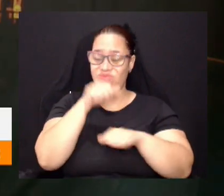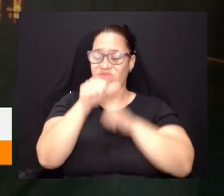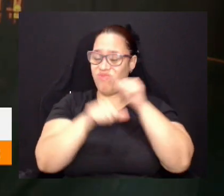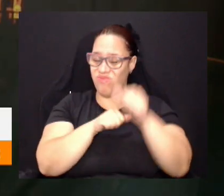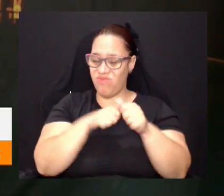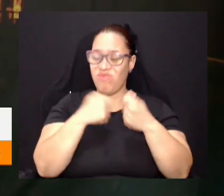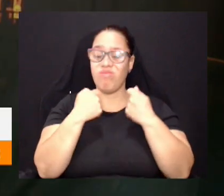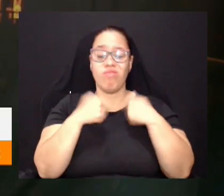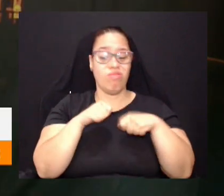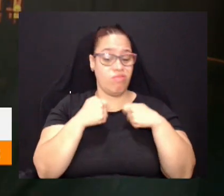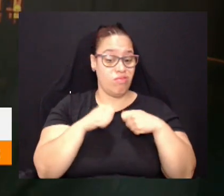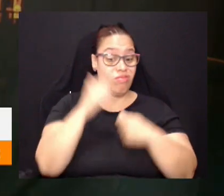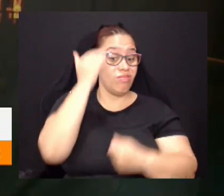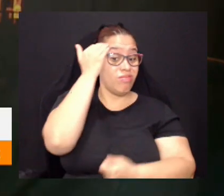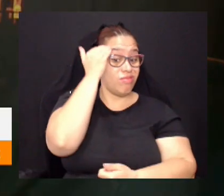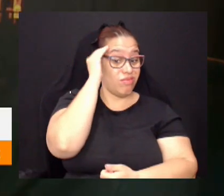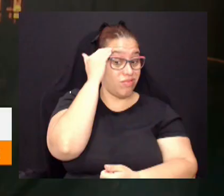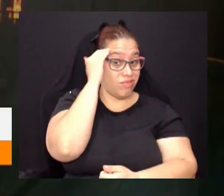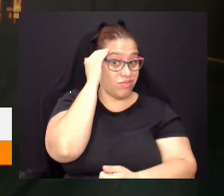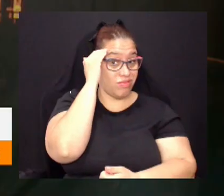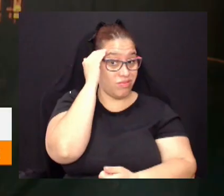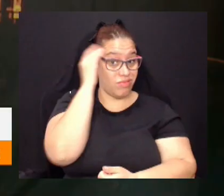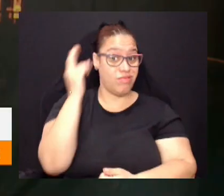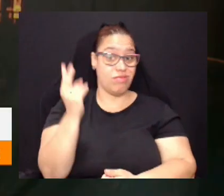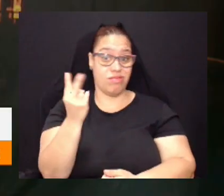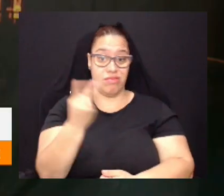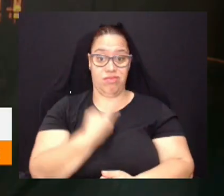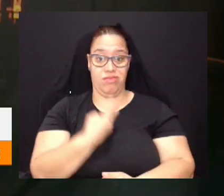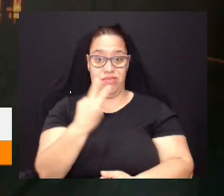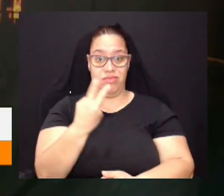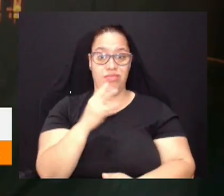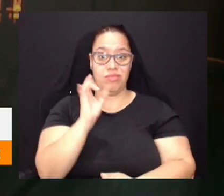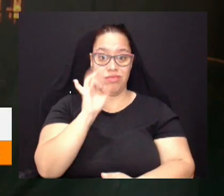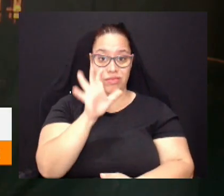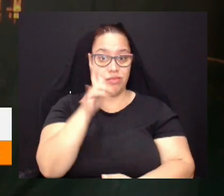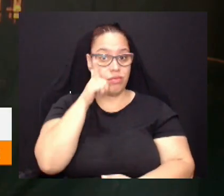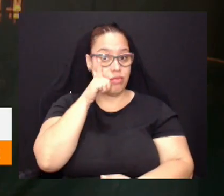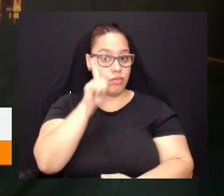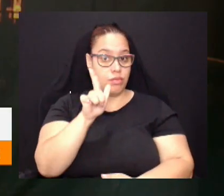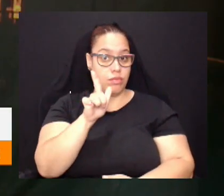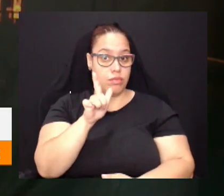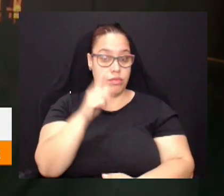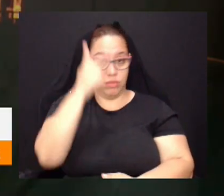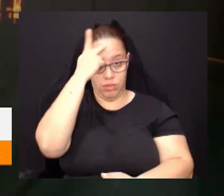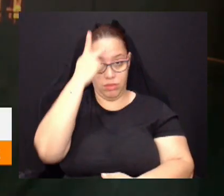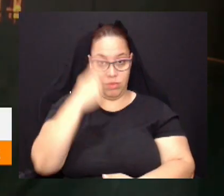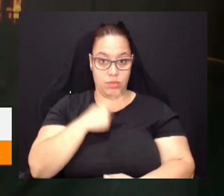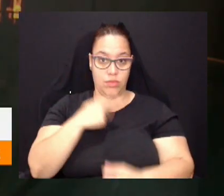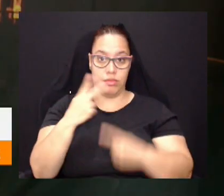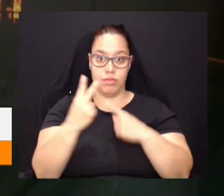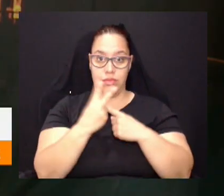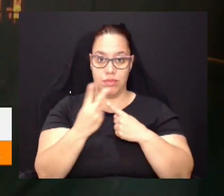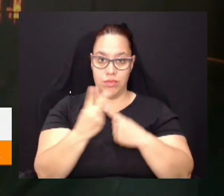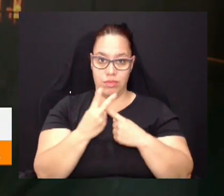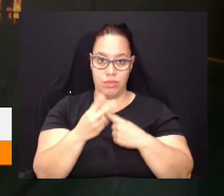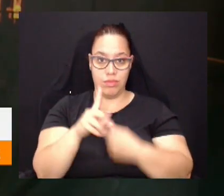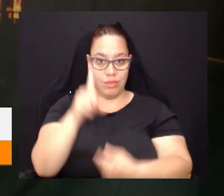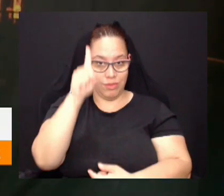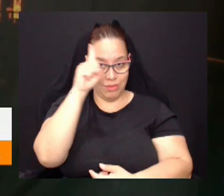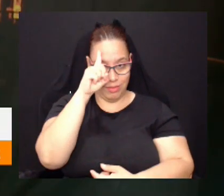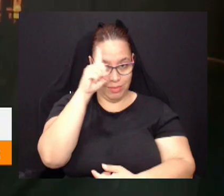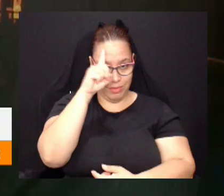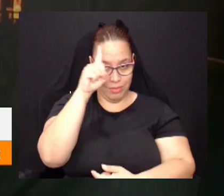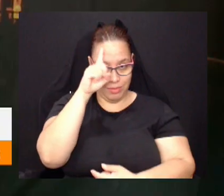precisa entender, né, os dois lados. Mas isso a gente só consegue com o tal do autoconhecimento, e a gente pratica isso aqui todo dia. A gente vai